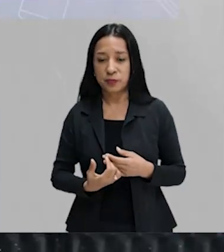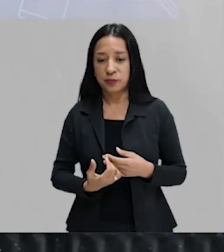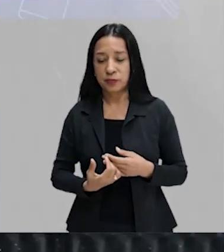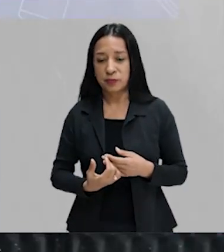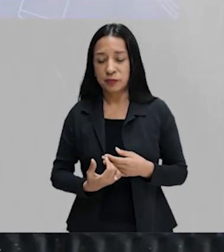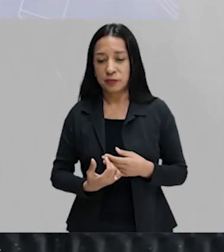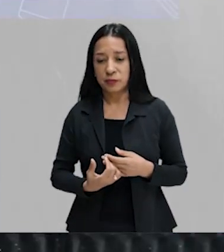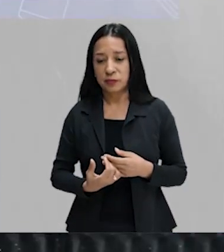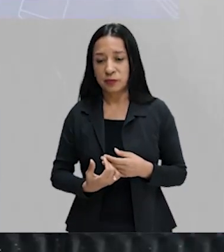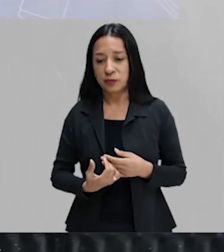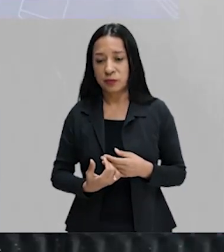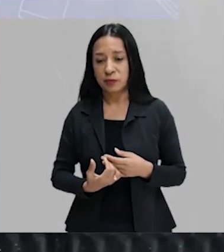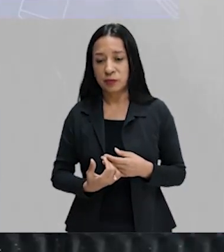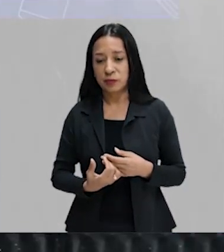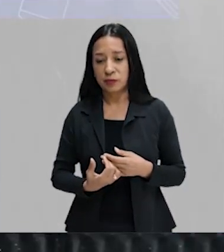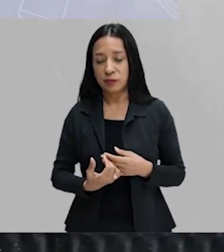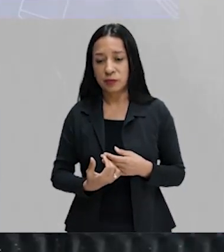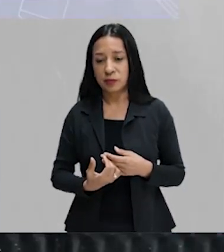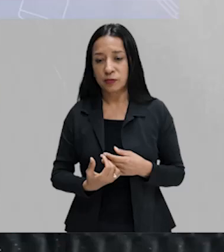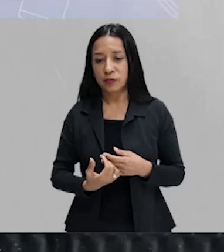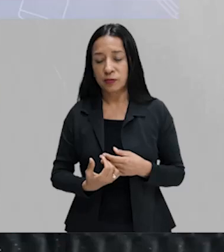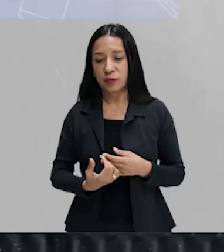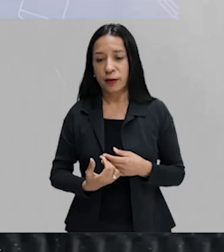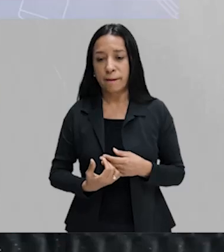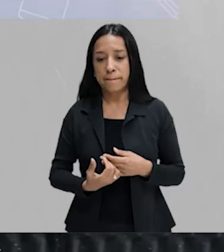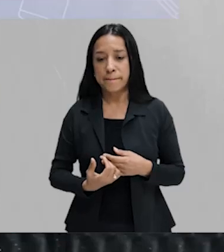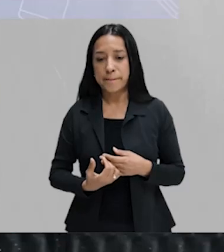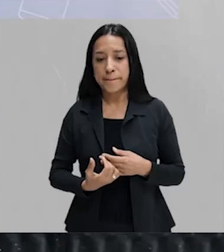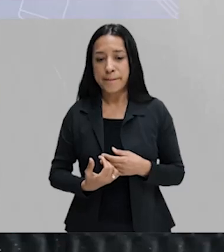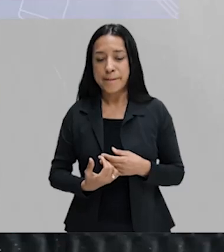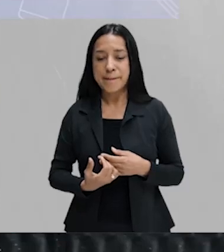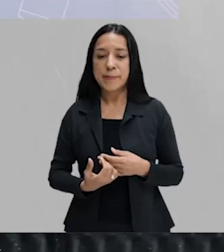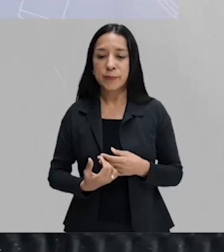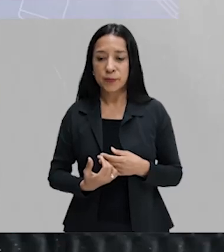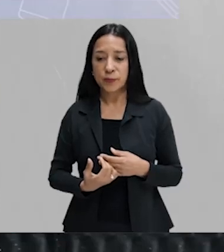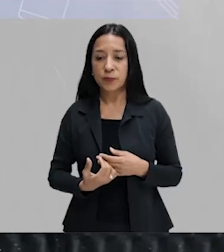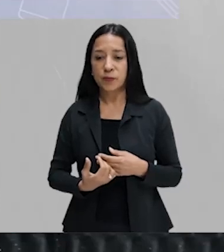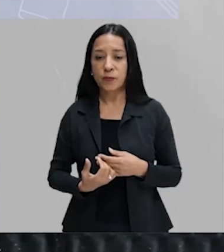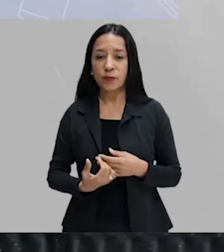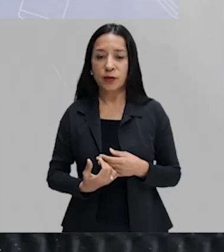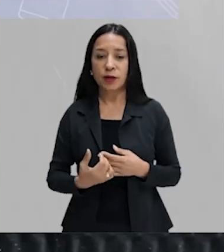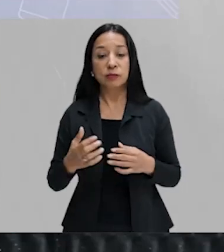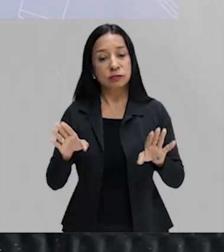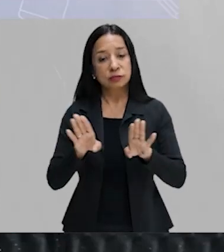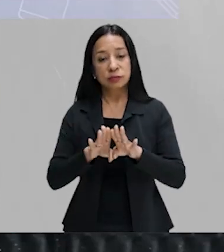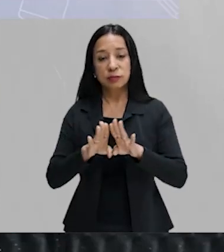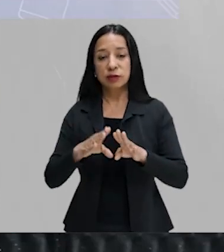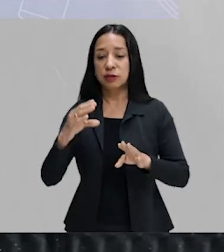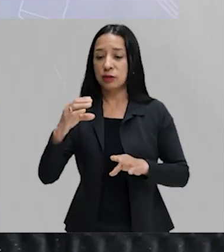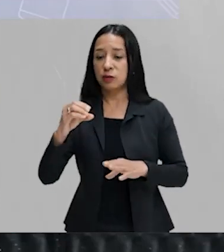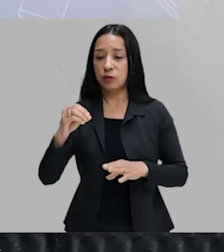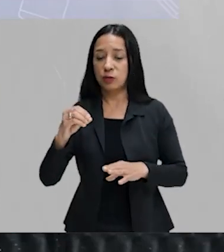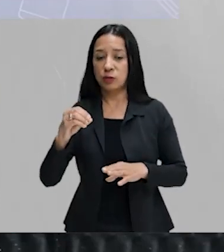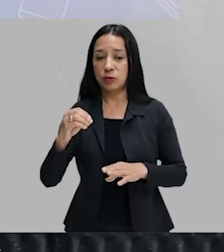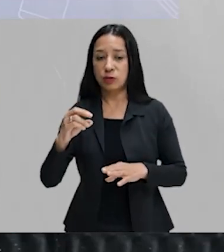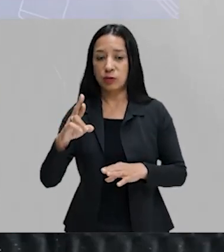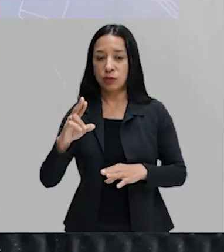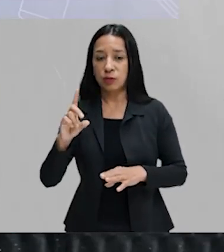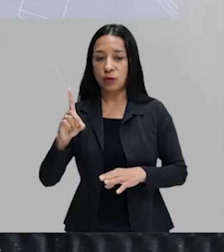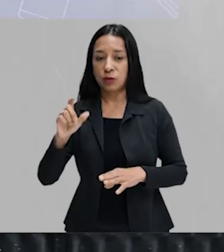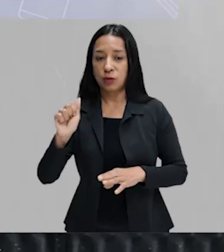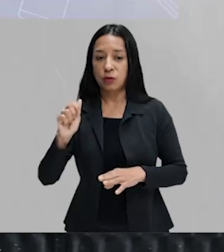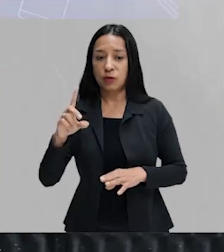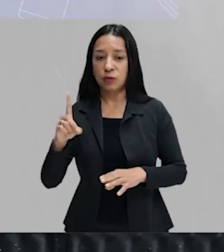ouriço do mar, do pepino do mar, do lírio do mar, ok? E o último filo que nós vamos